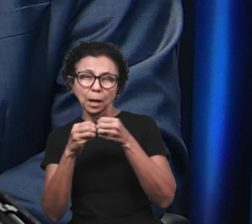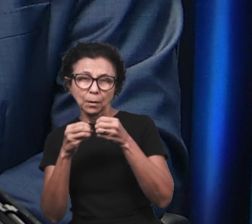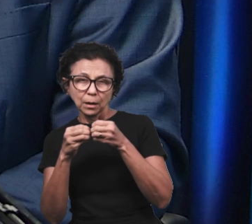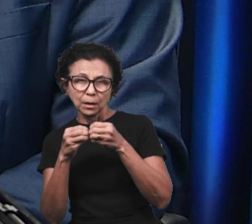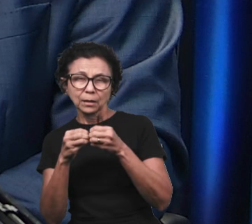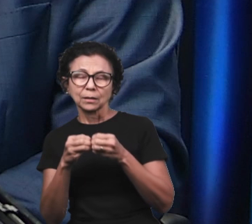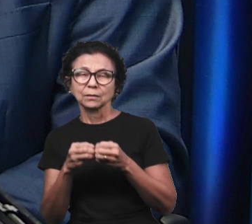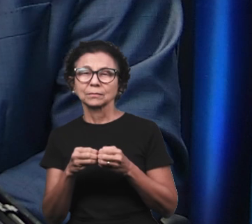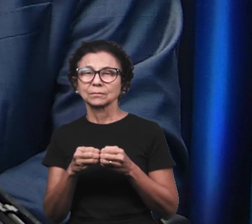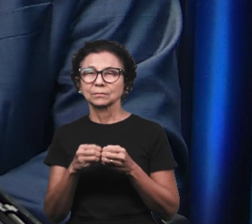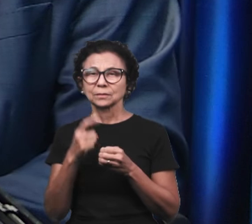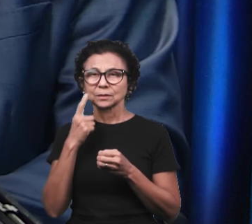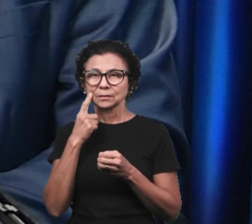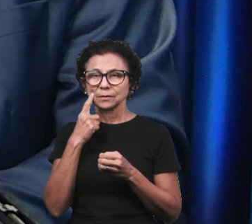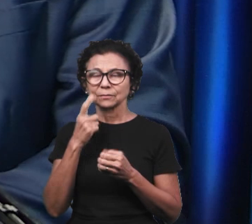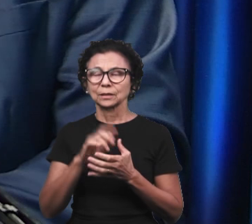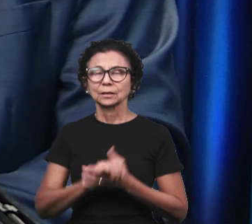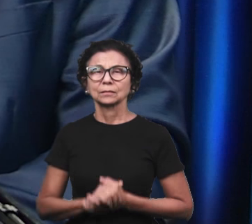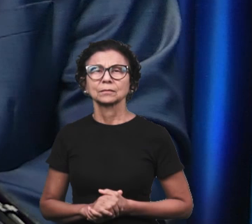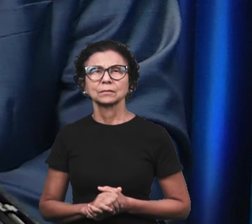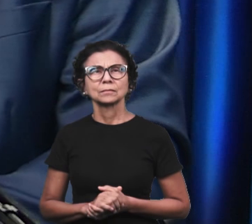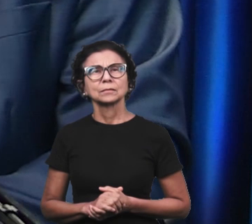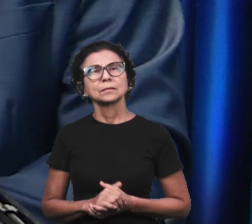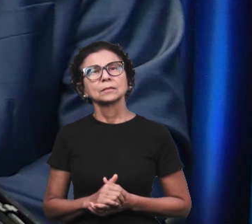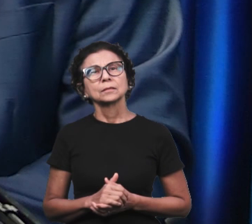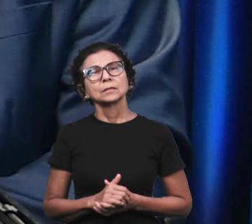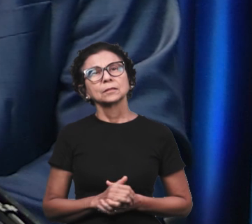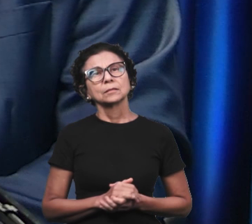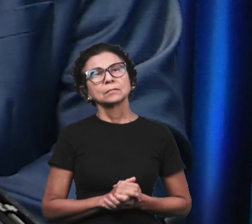né? Nós temos aí quase 5.000